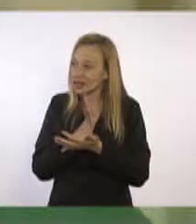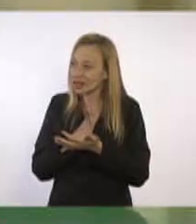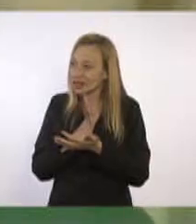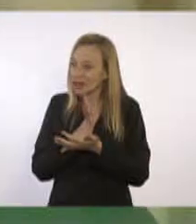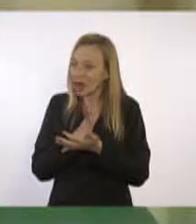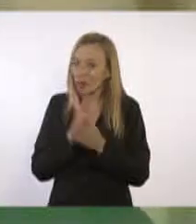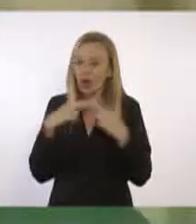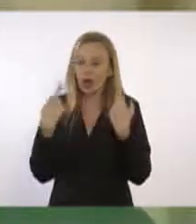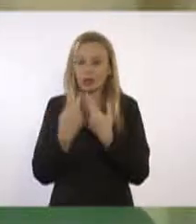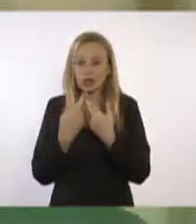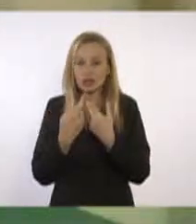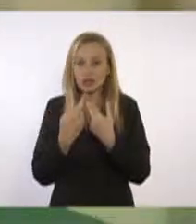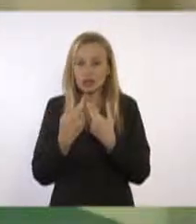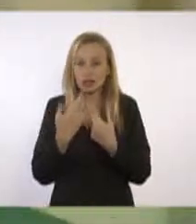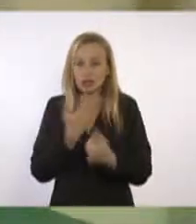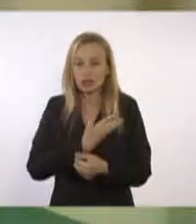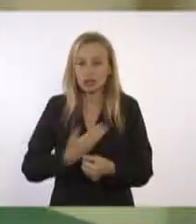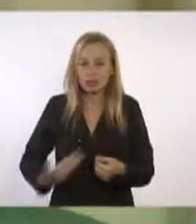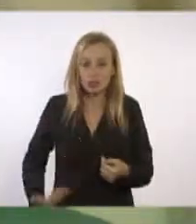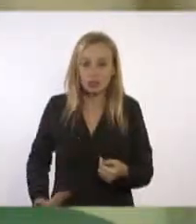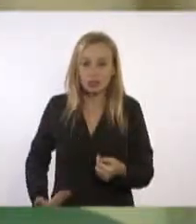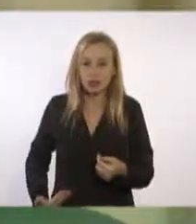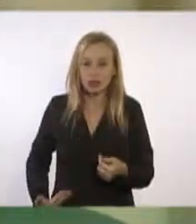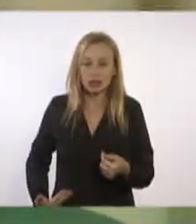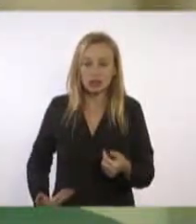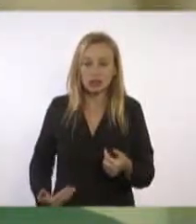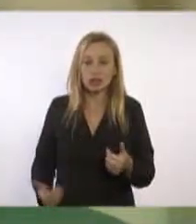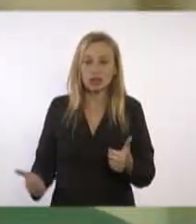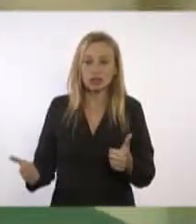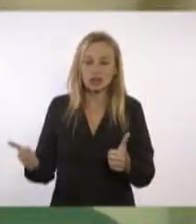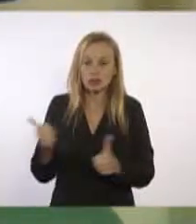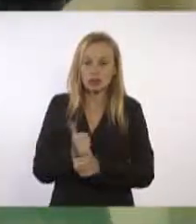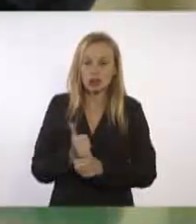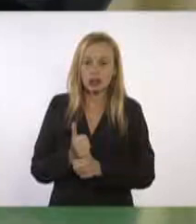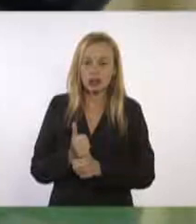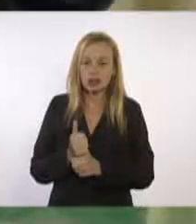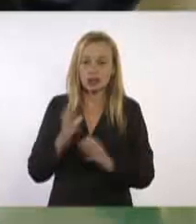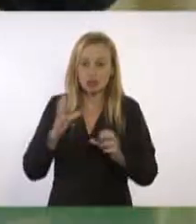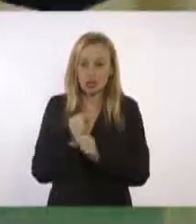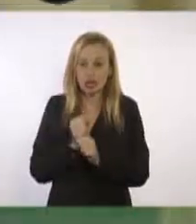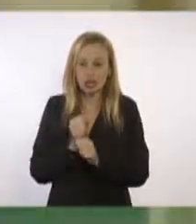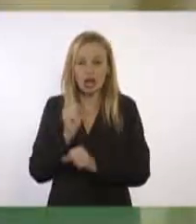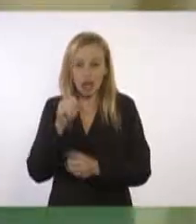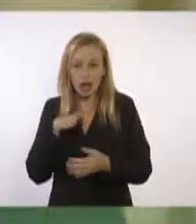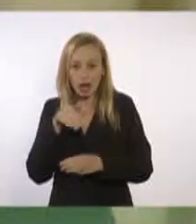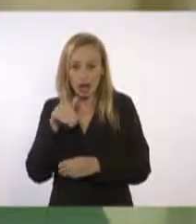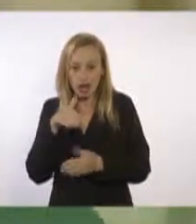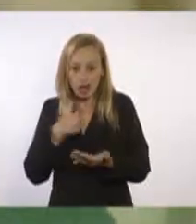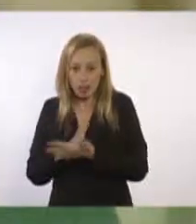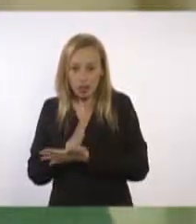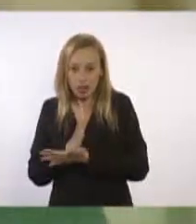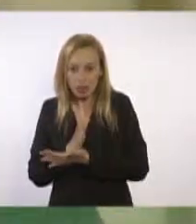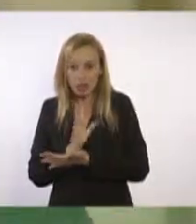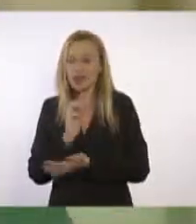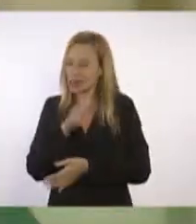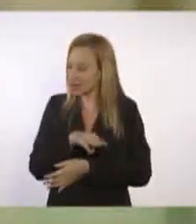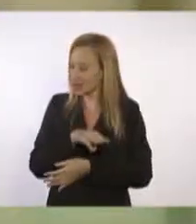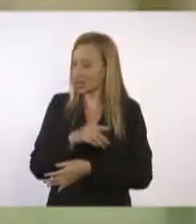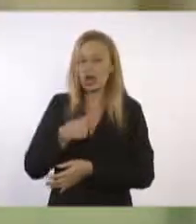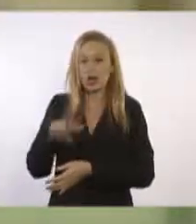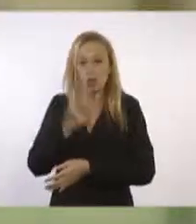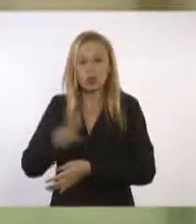pública sobre substituição tributária? Sim, aprova. Então, está aprovado e o uso da palavra na